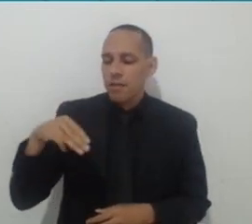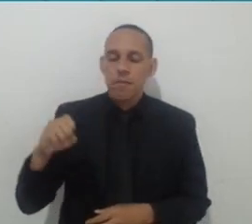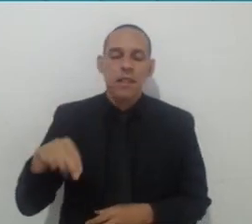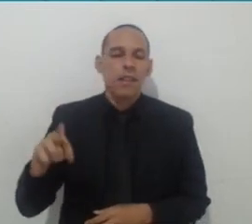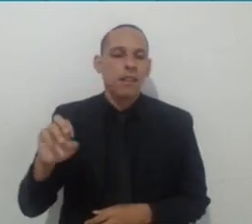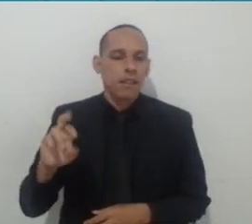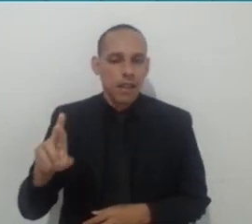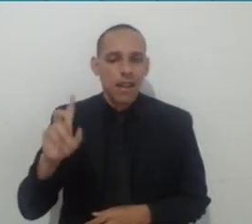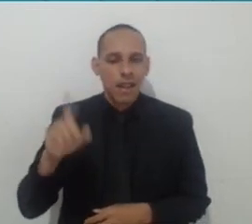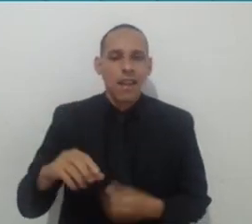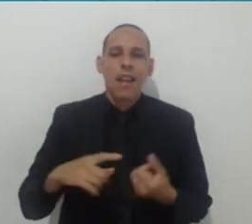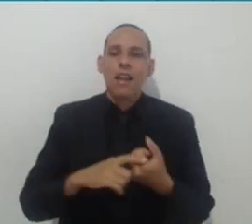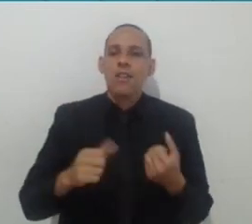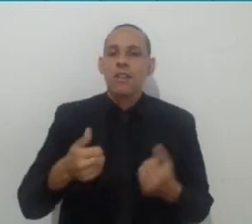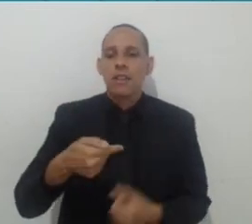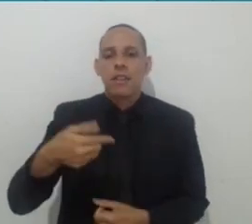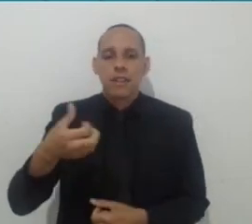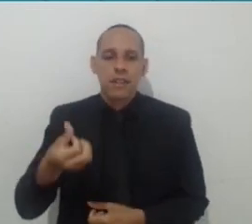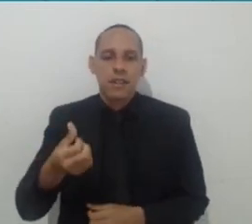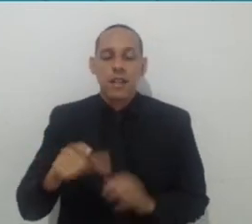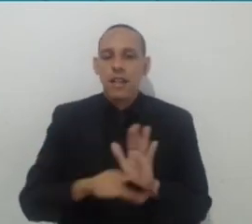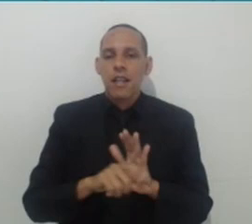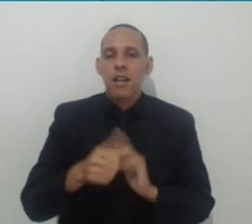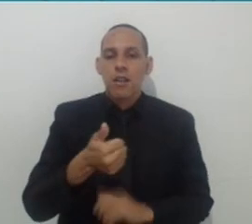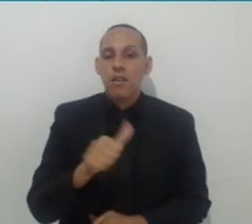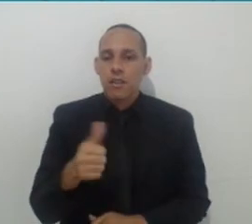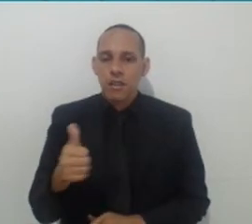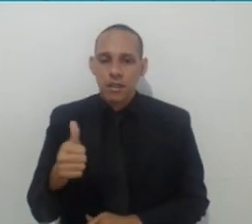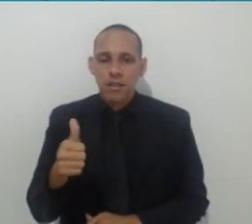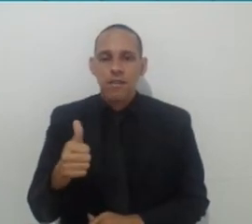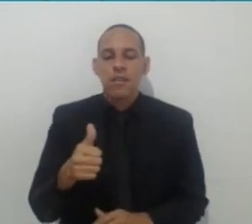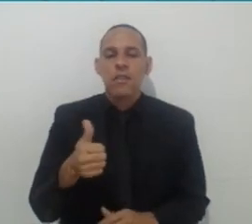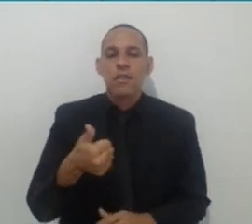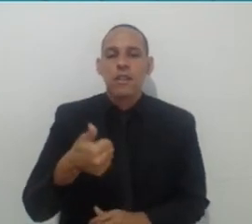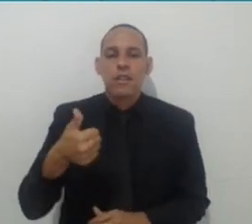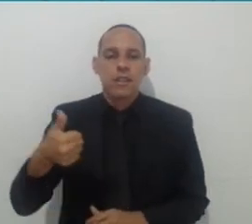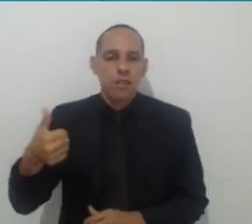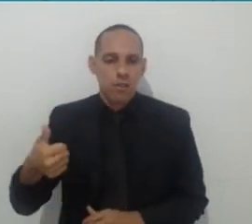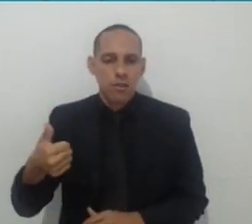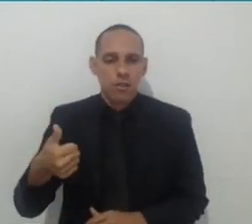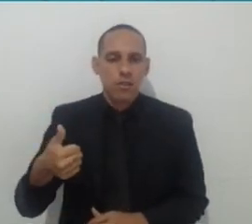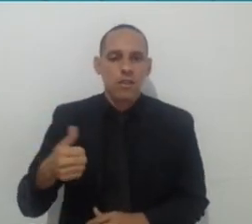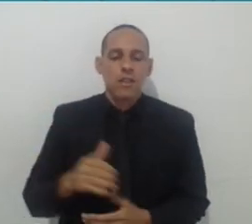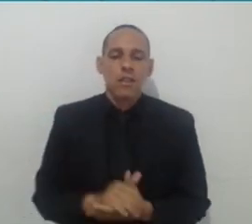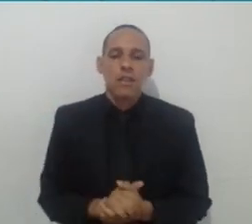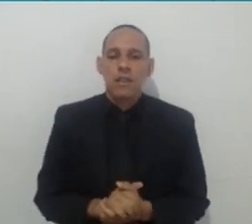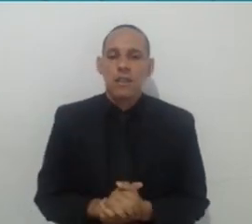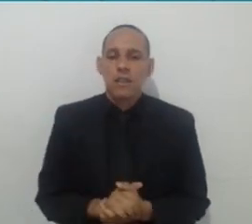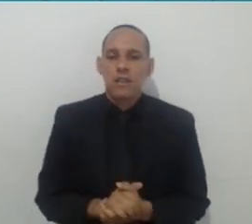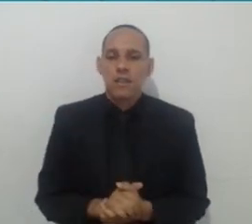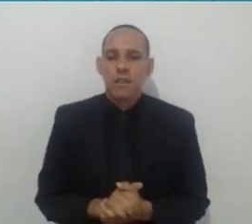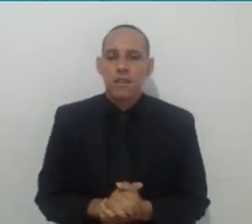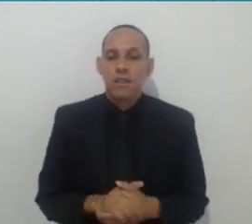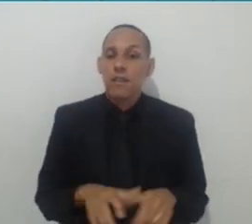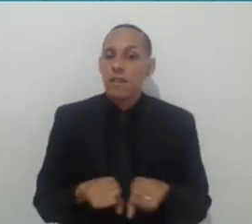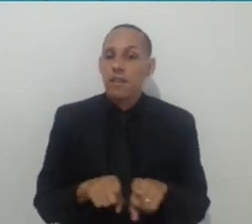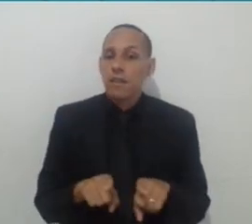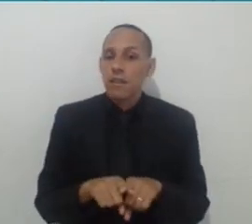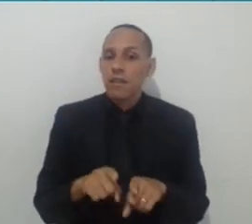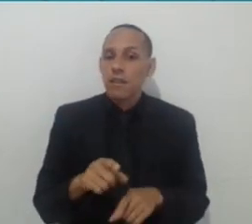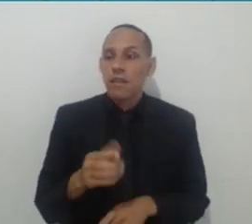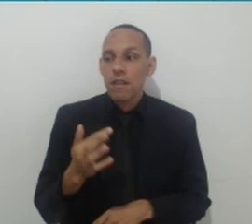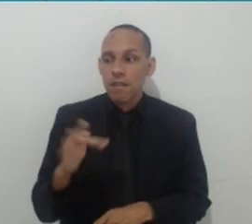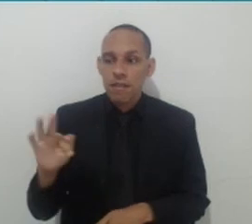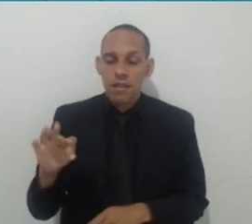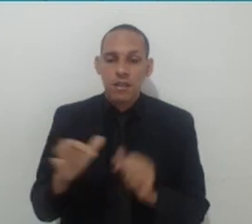Lei 11.101 de 2005. A decisão transitada e julgada condenou a Federal de Seguros S.A., que não